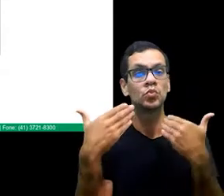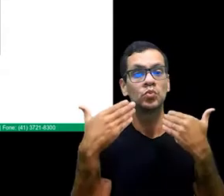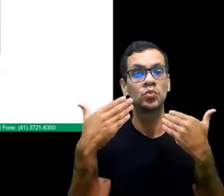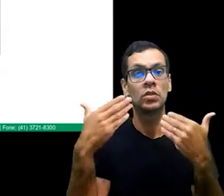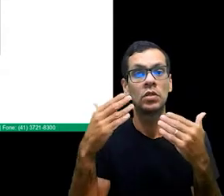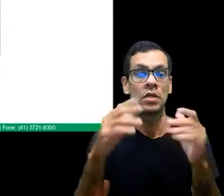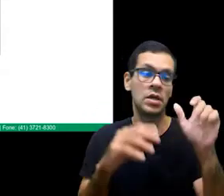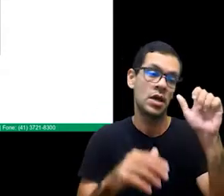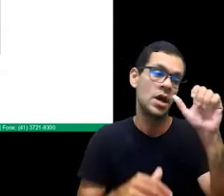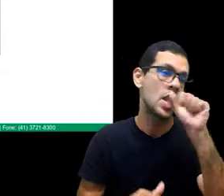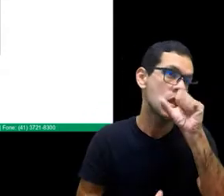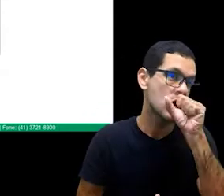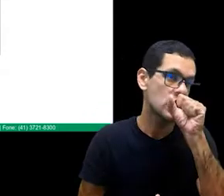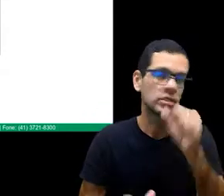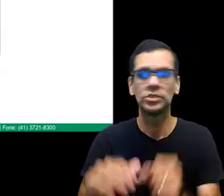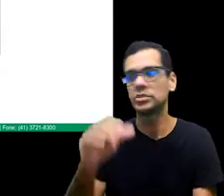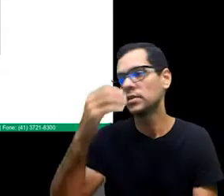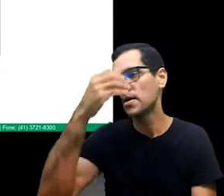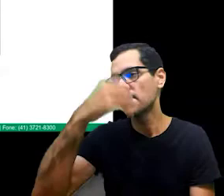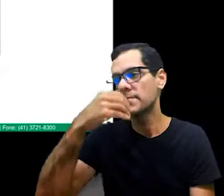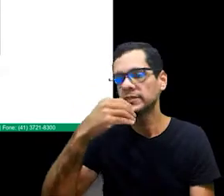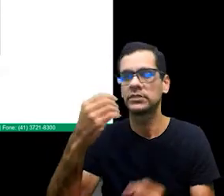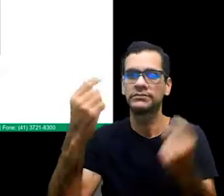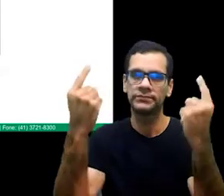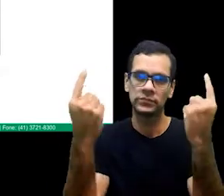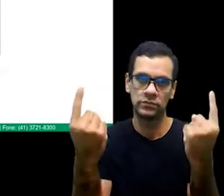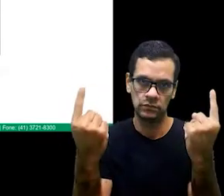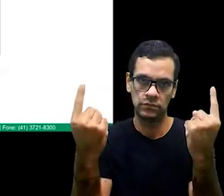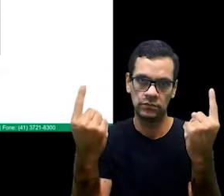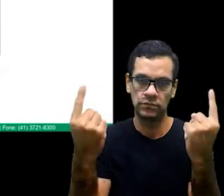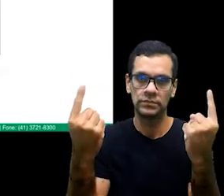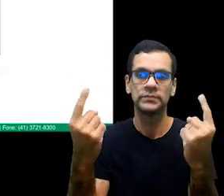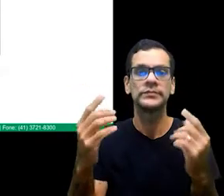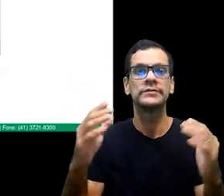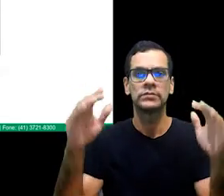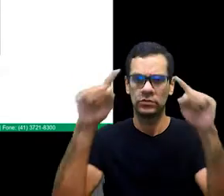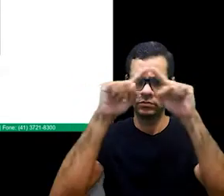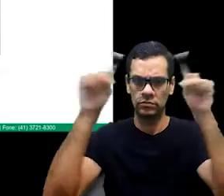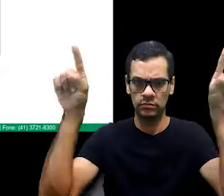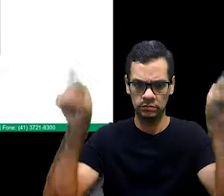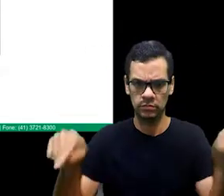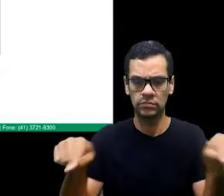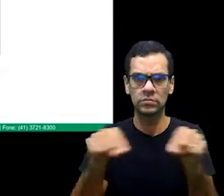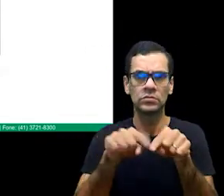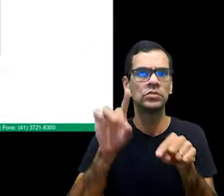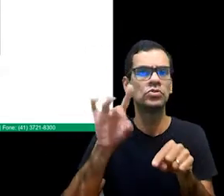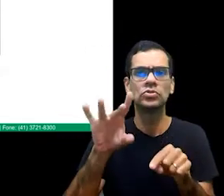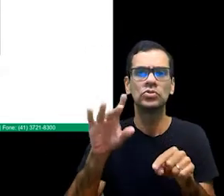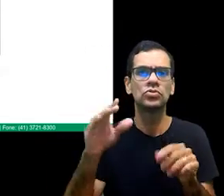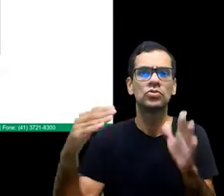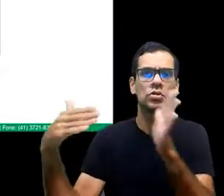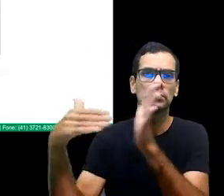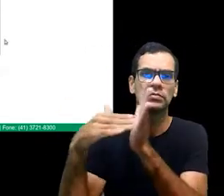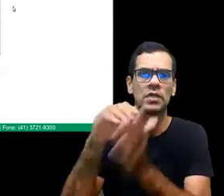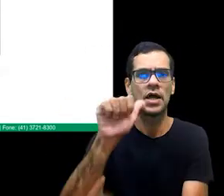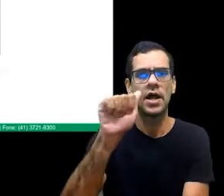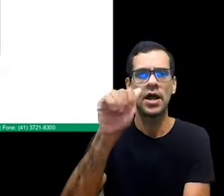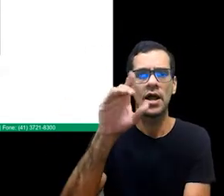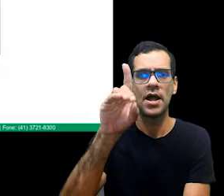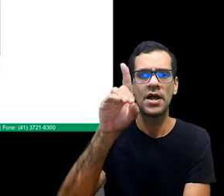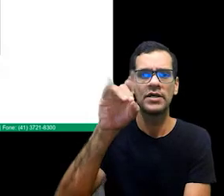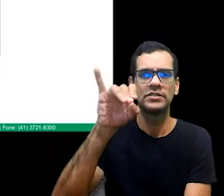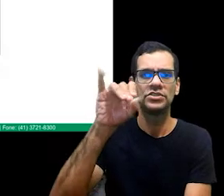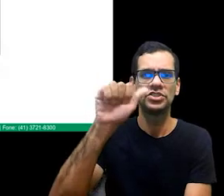similares, e depois pode se estender a ideia para vários corpos. Então, essas paredes aqui são paredes que nós chamamos de paredes adiabáticas,